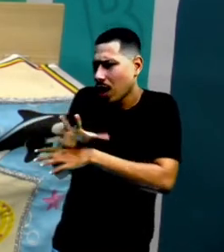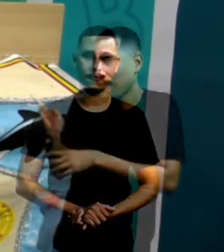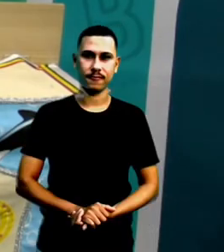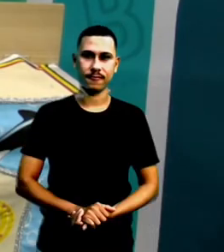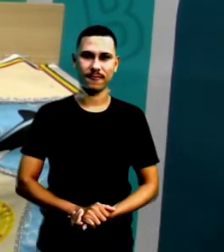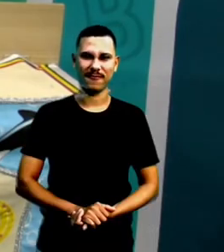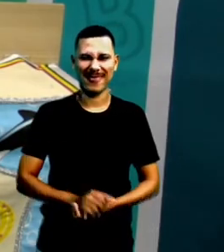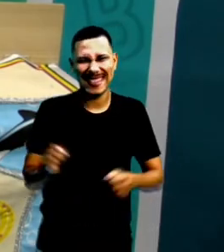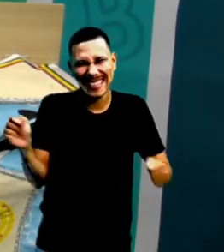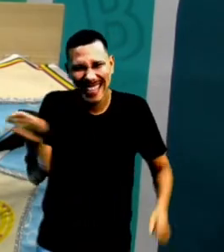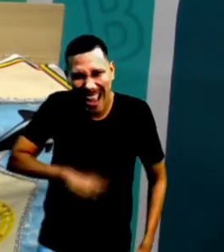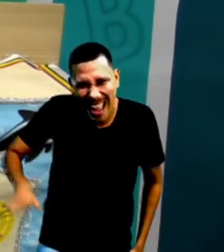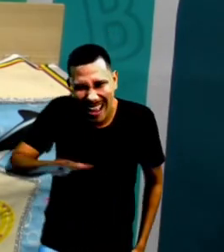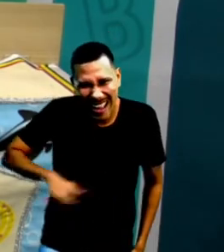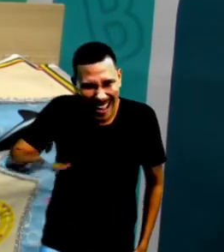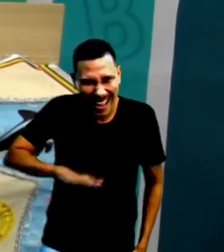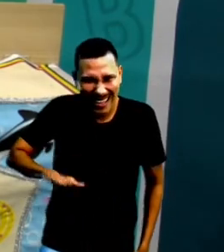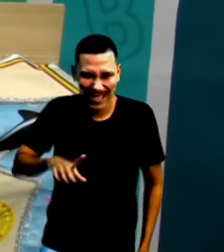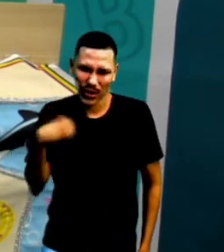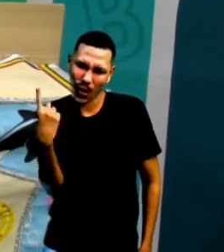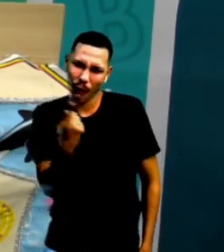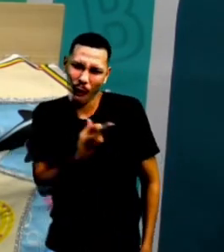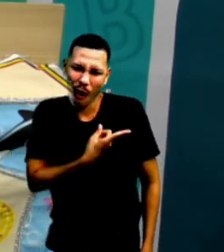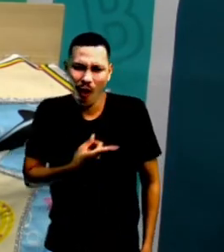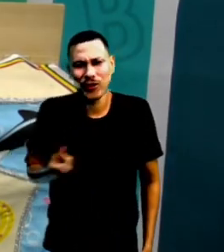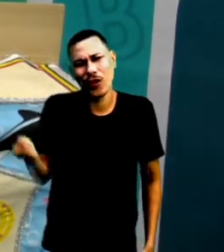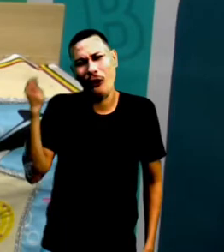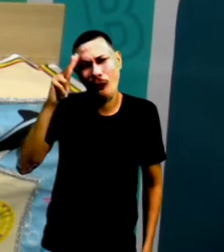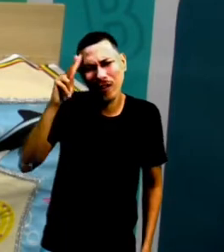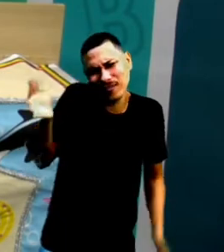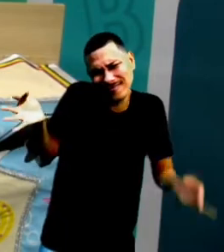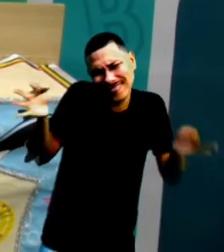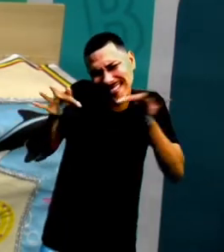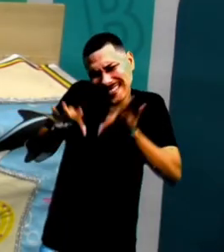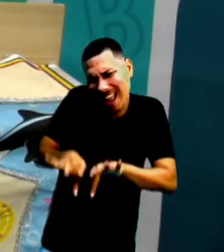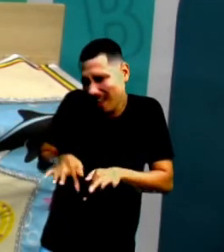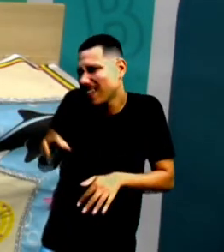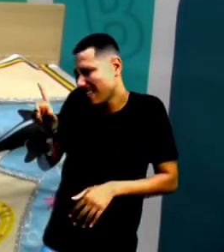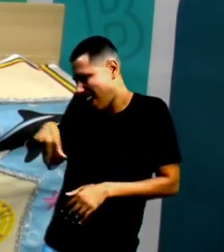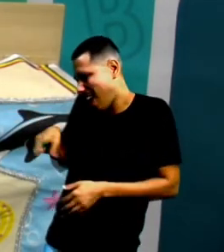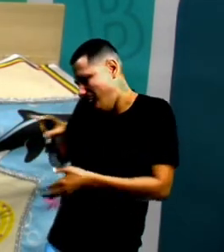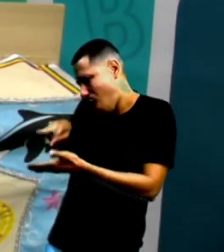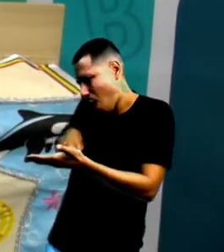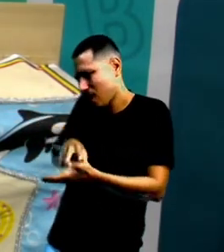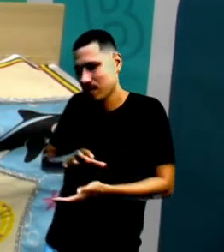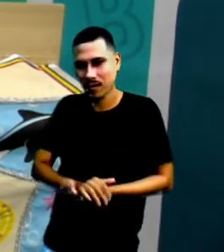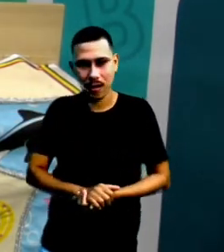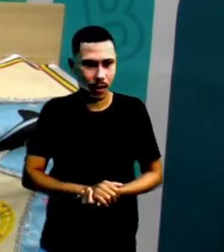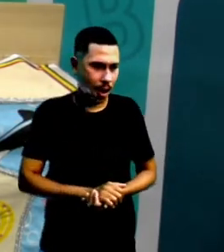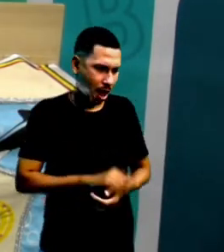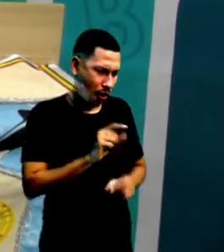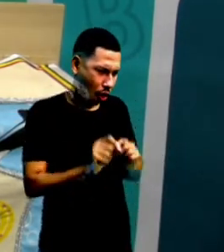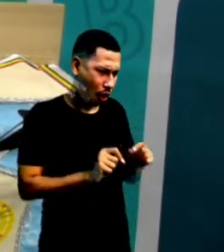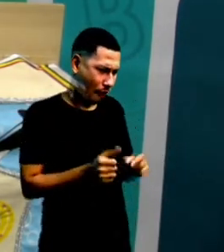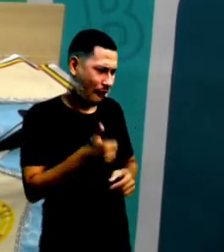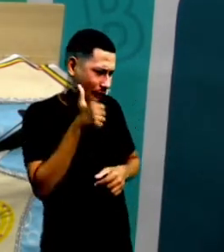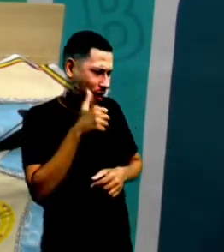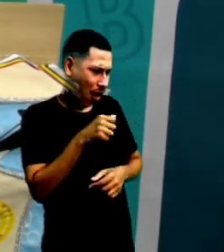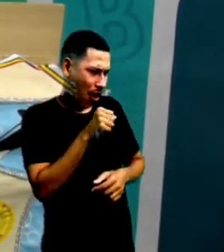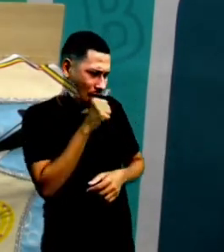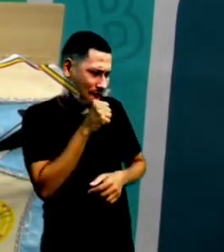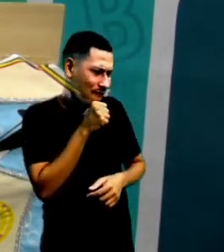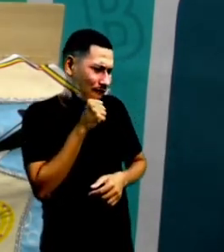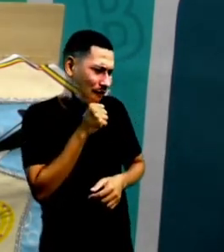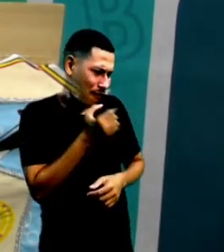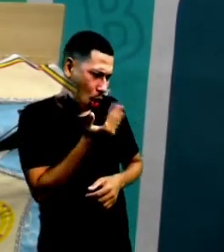Então, criançada, a nossa história está chegando ao fim, né? Isso, leiturinha? Oh, mas a